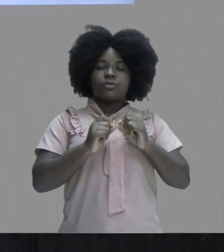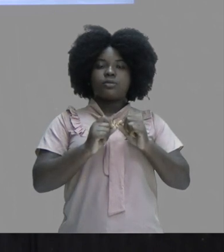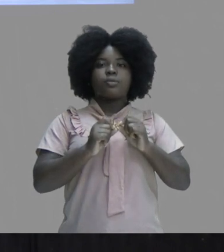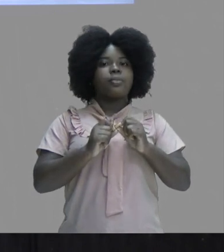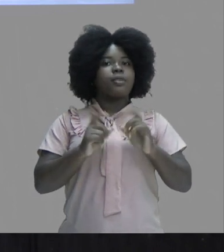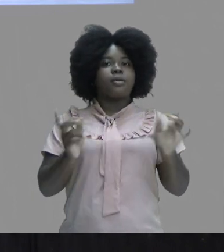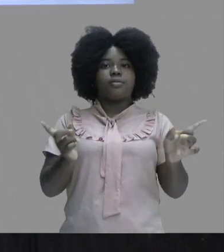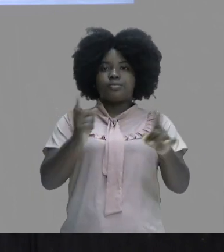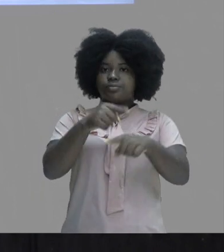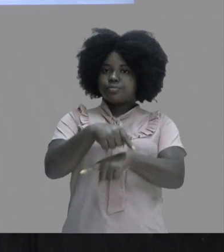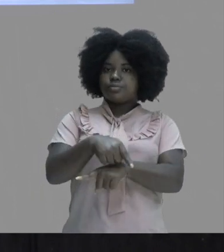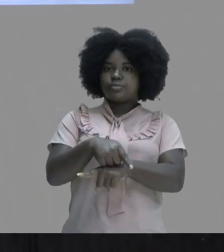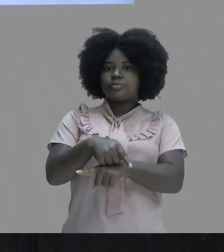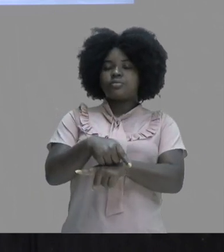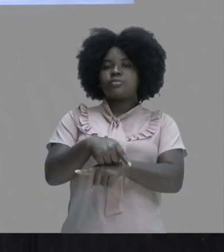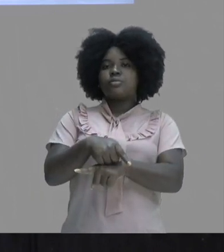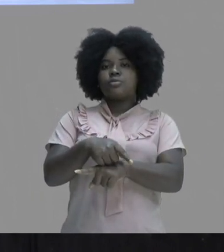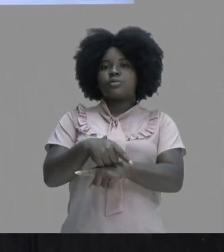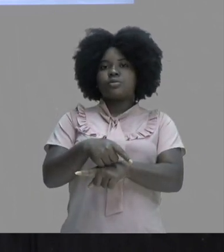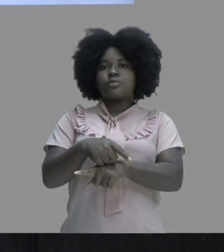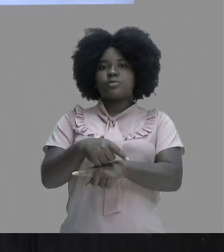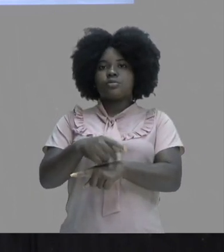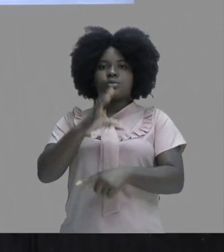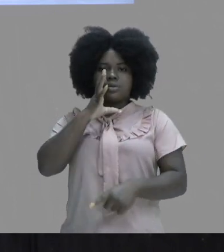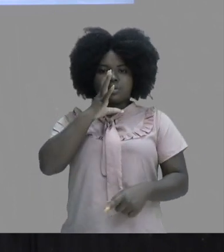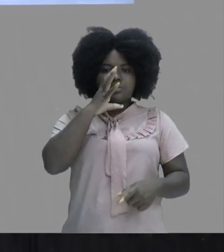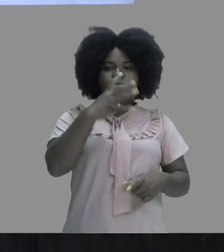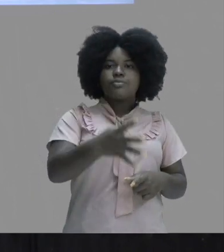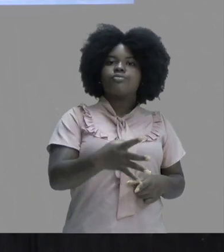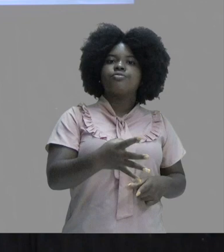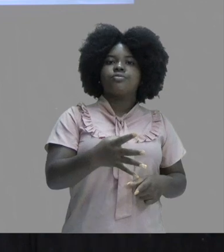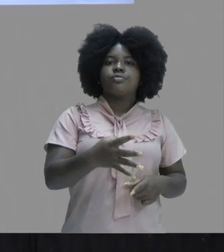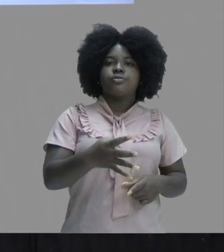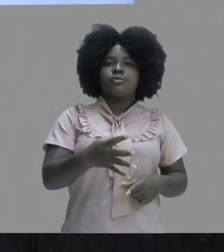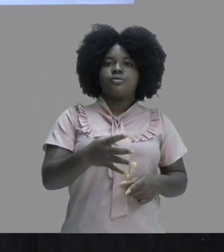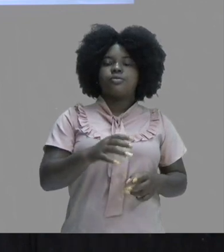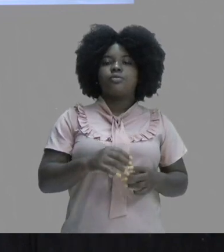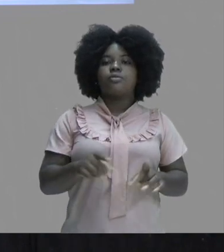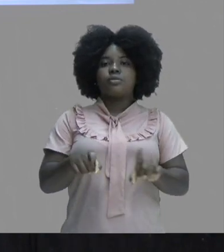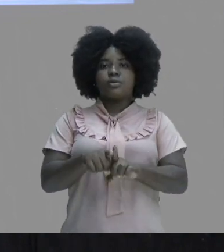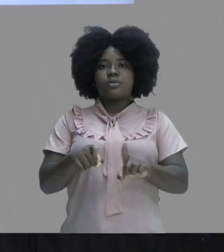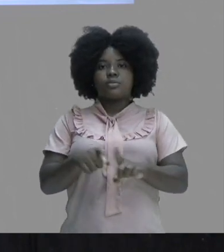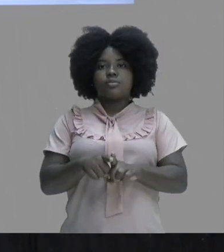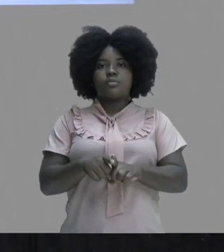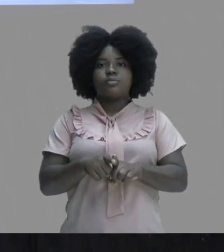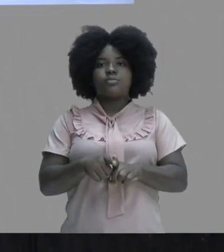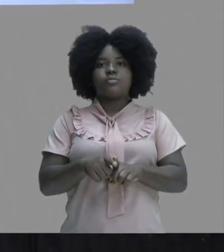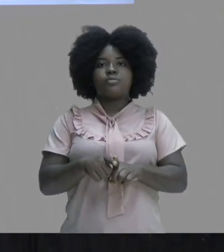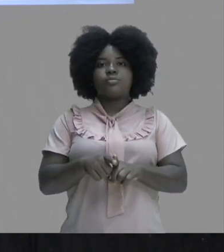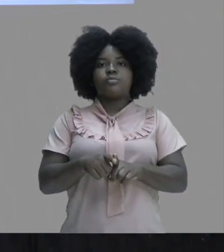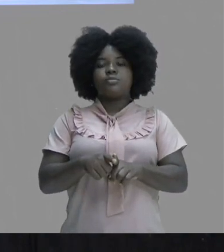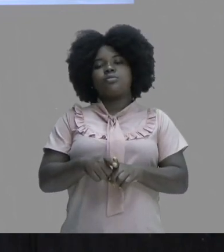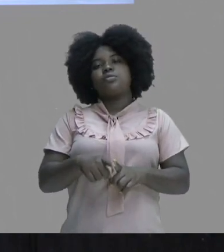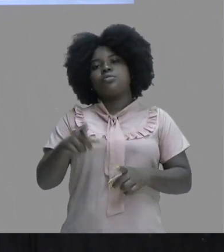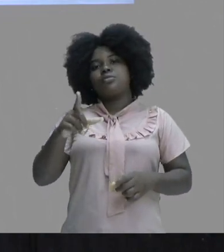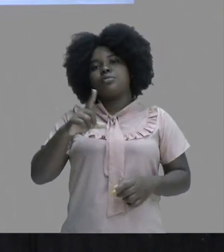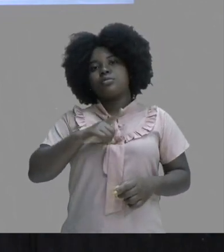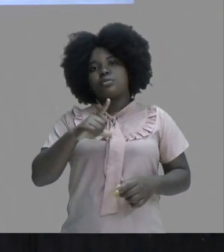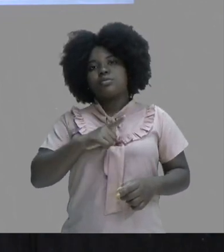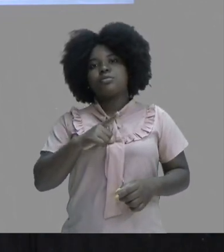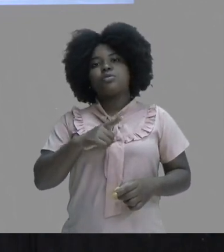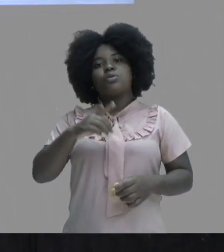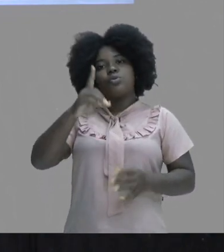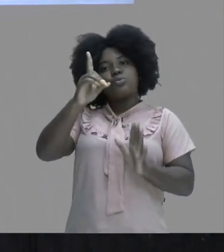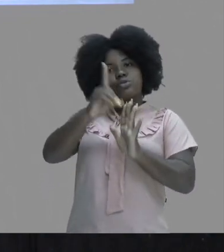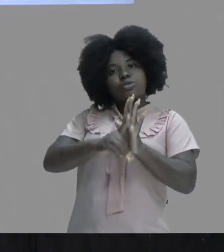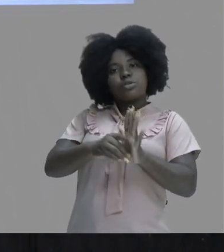os julgamentos ilegais, contra o tratamento humilhante. Beleza? E tentam garantir o direito à vida,